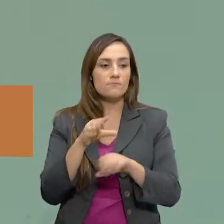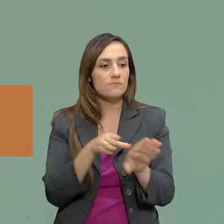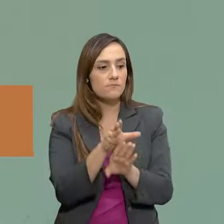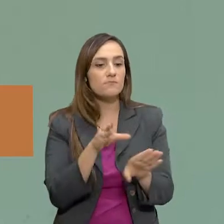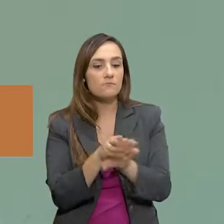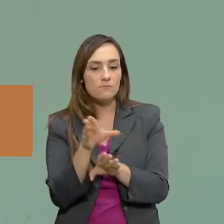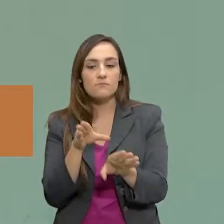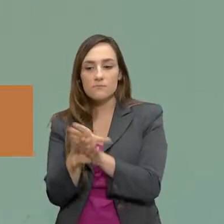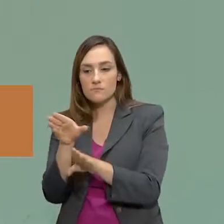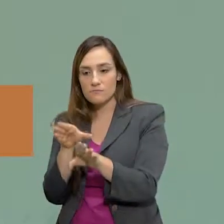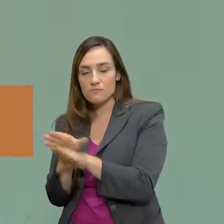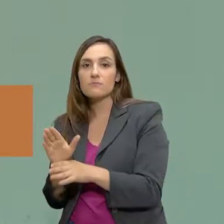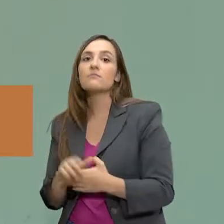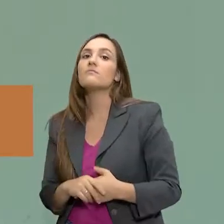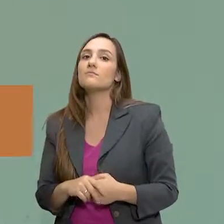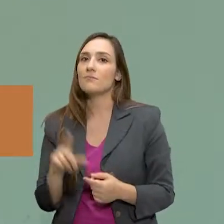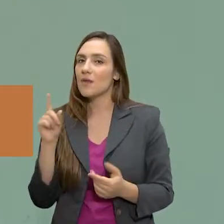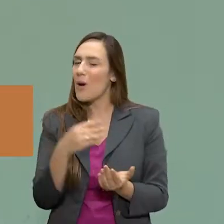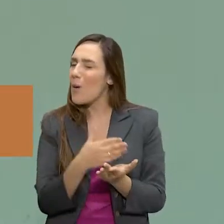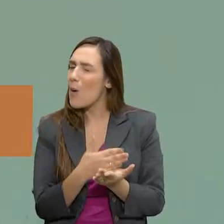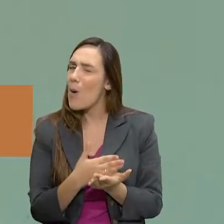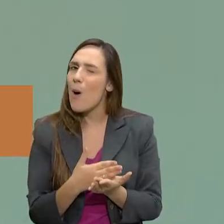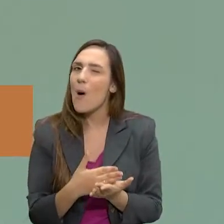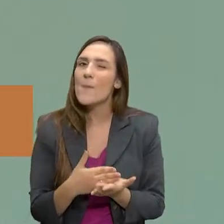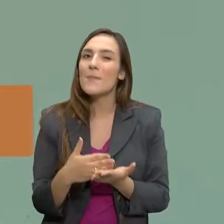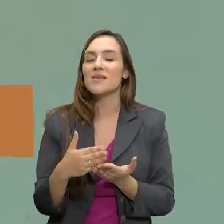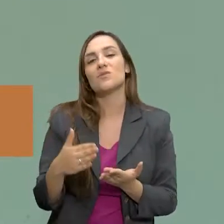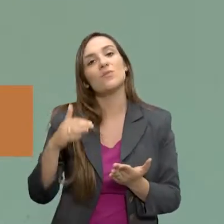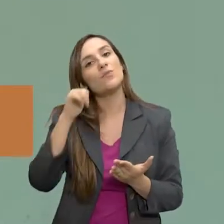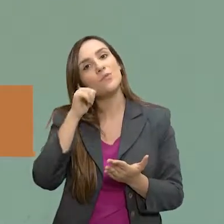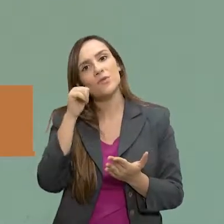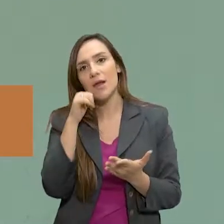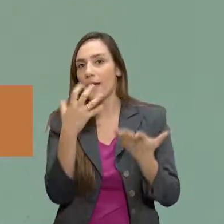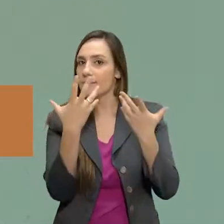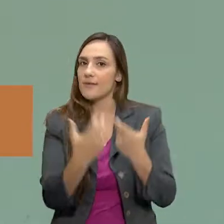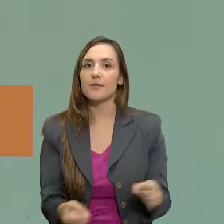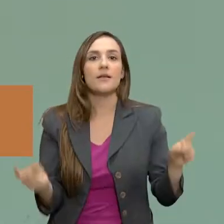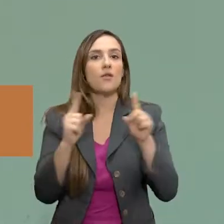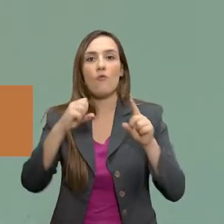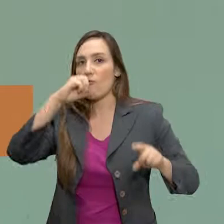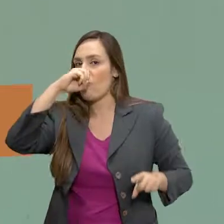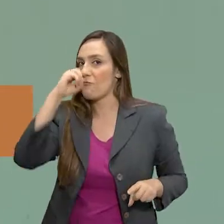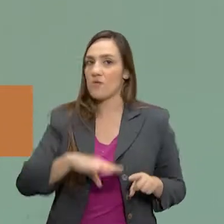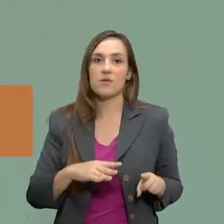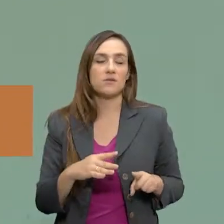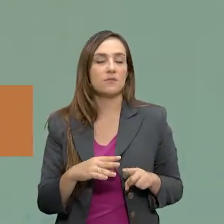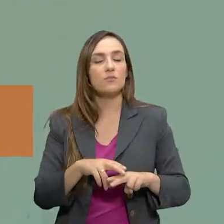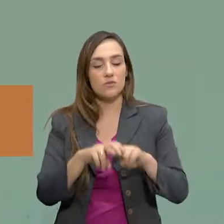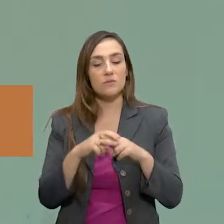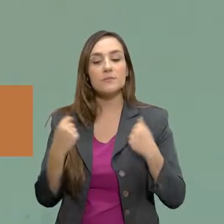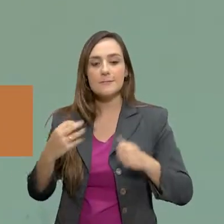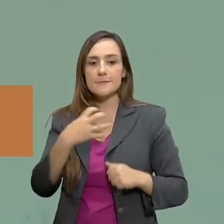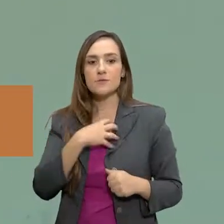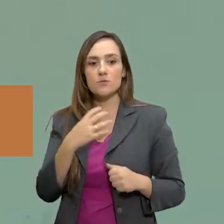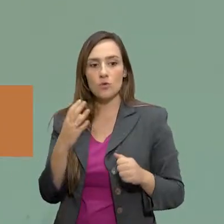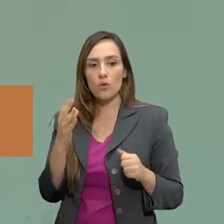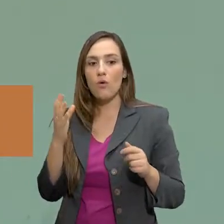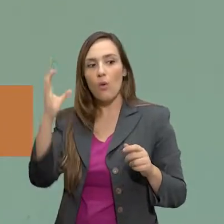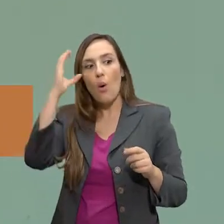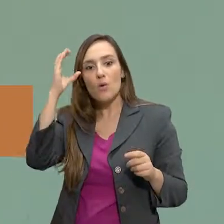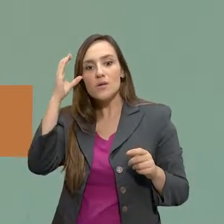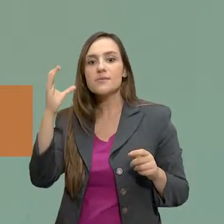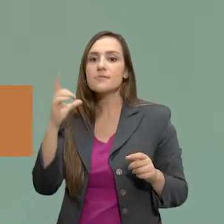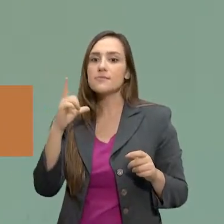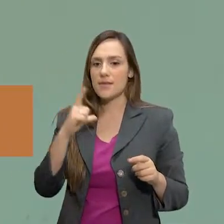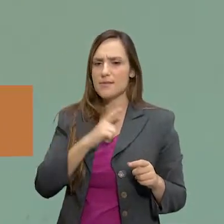as mulheres, Dânia, é um dos primeiros passos para retirar as mulheres do ciclo da violência. Elas precisam se